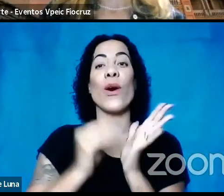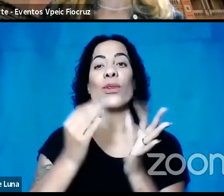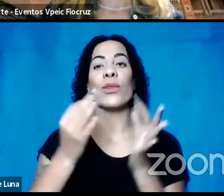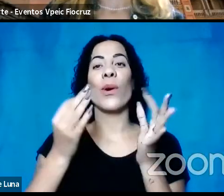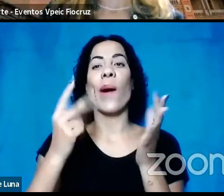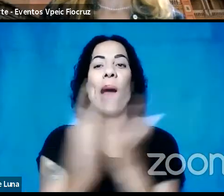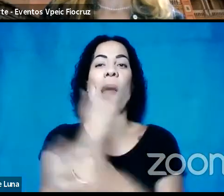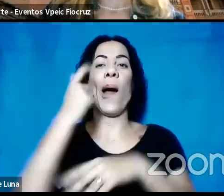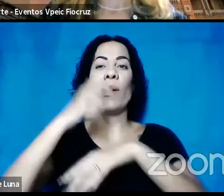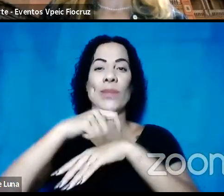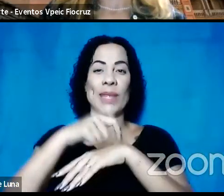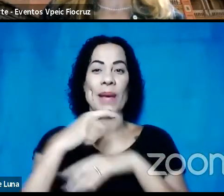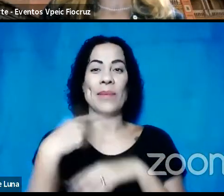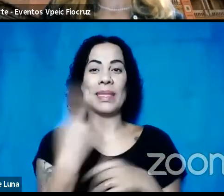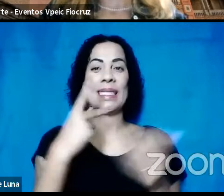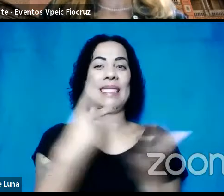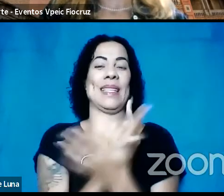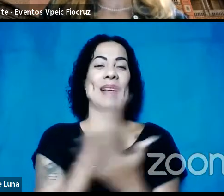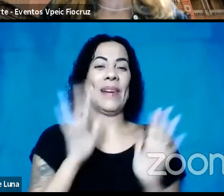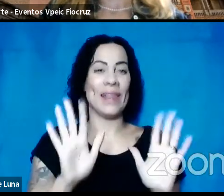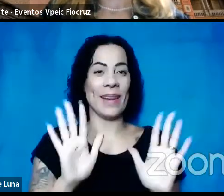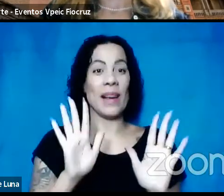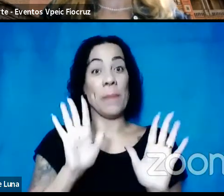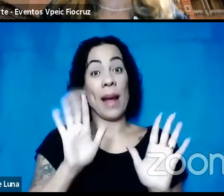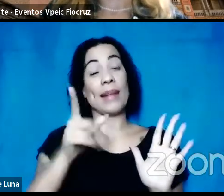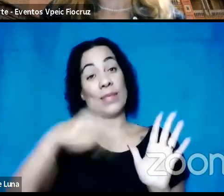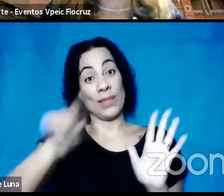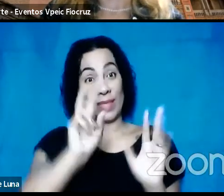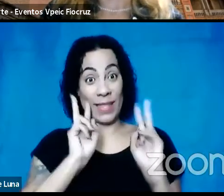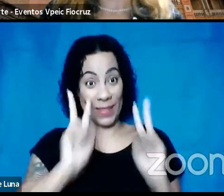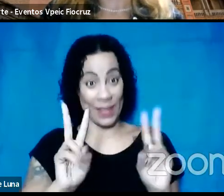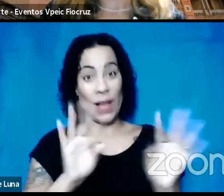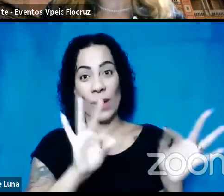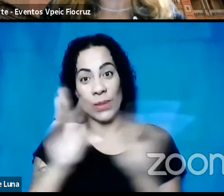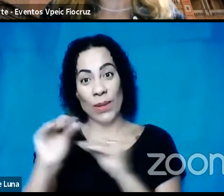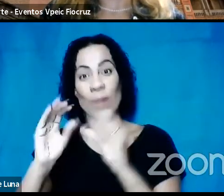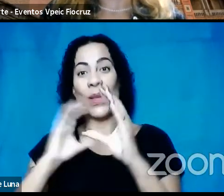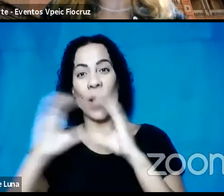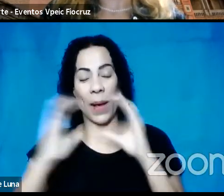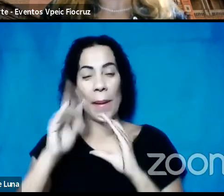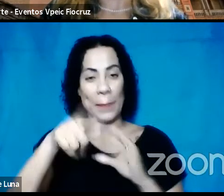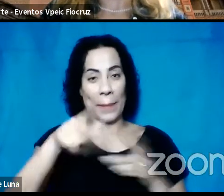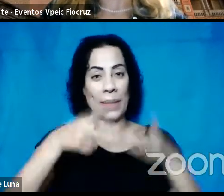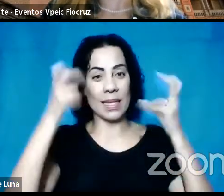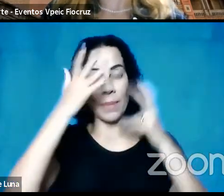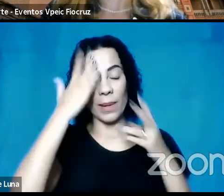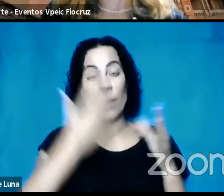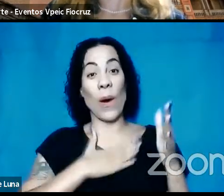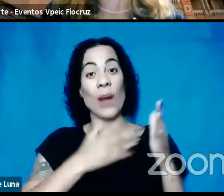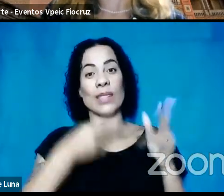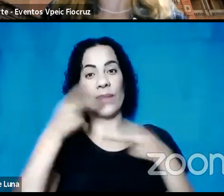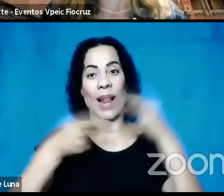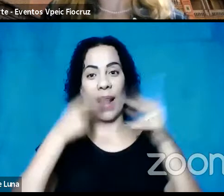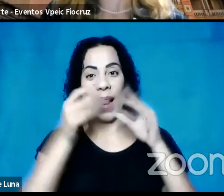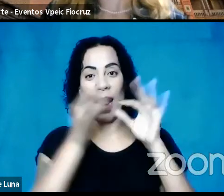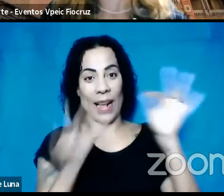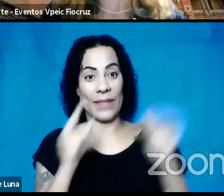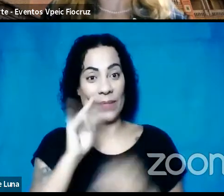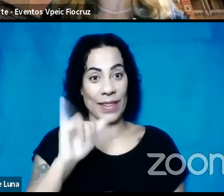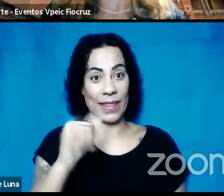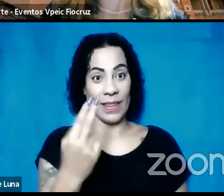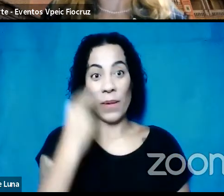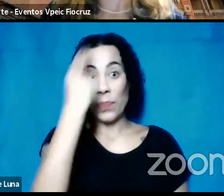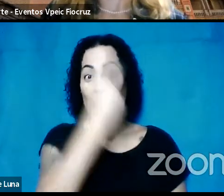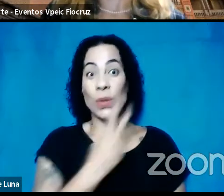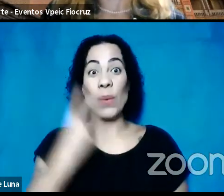não acertou. Mas vocês vão, estão vendo? O pessoal da comunicação gosta de falar, está vendo? 2 horas e meia